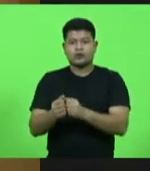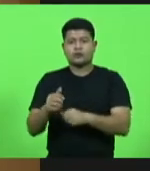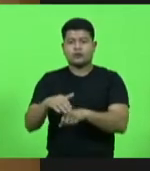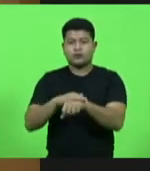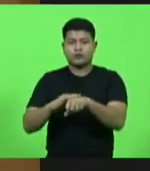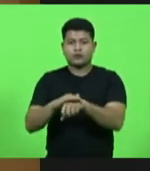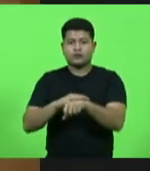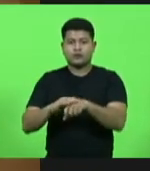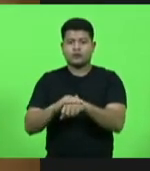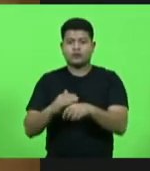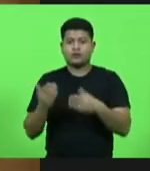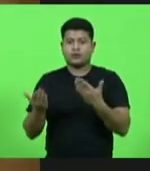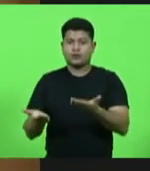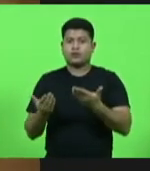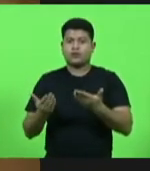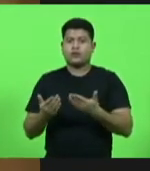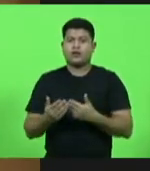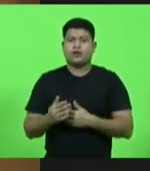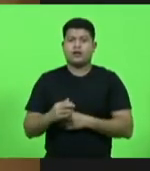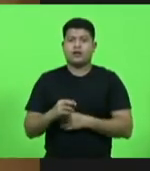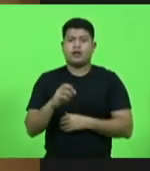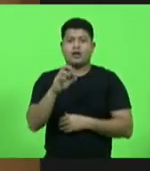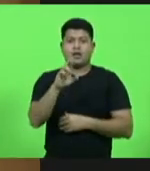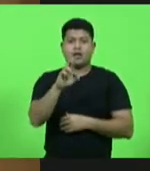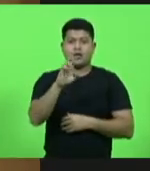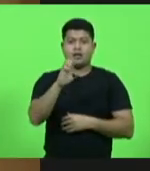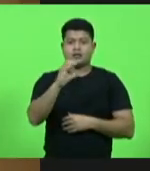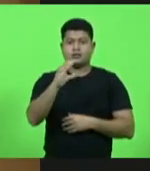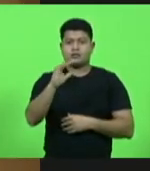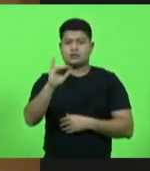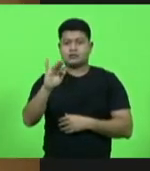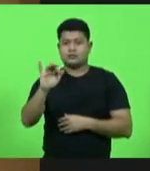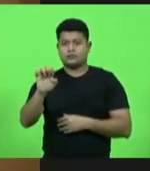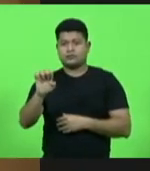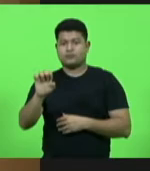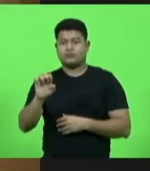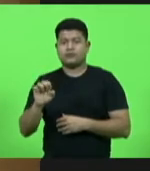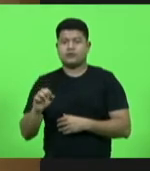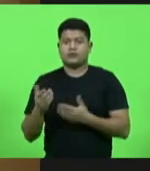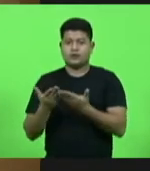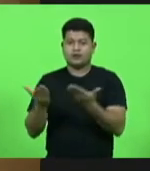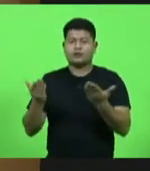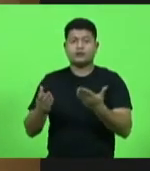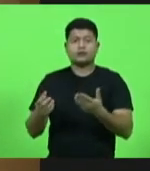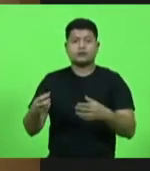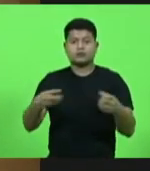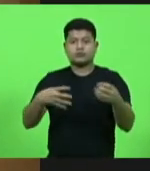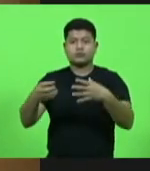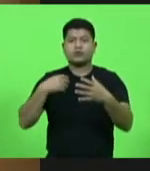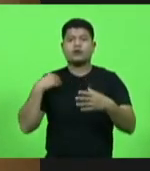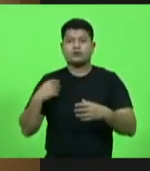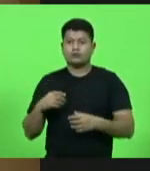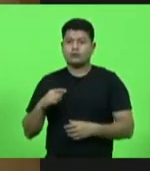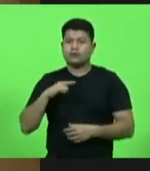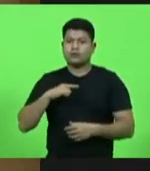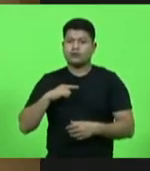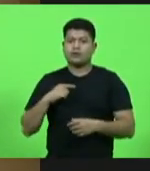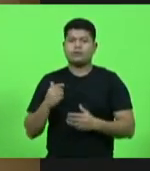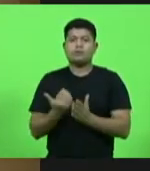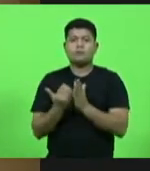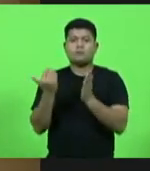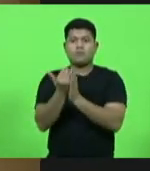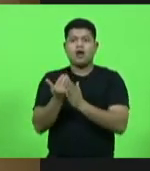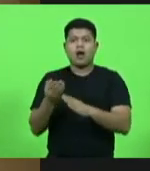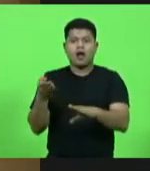dos recifes artificiais em Santa Catarina. Uma pauta que vai movimentar o litoral catarinense e,